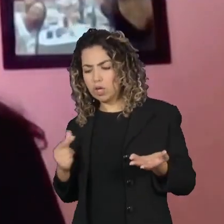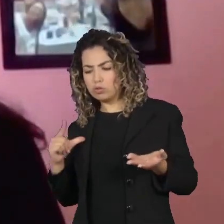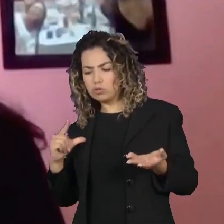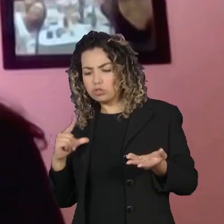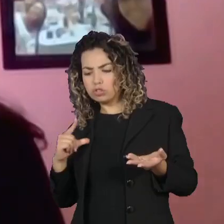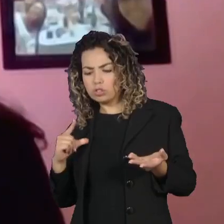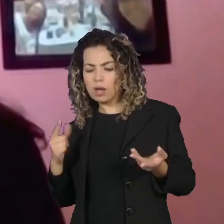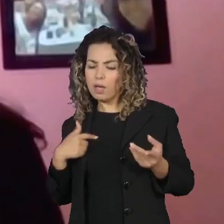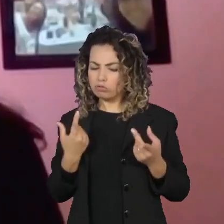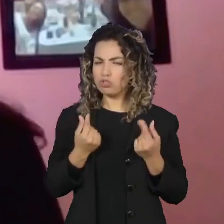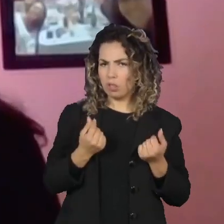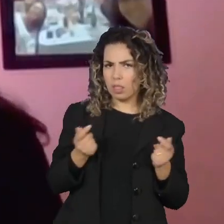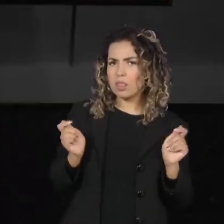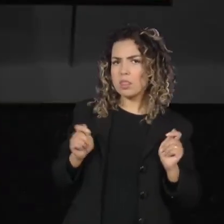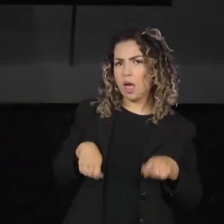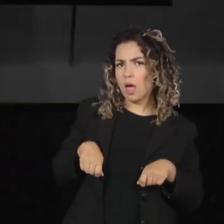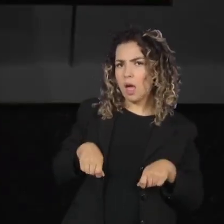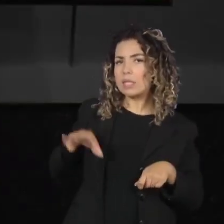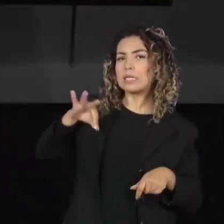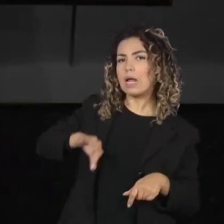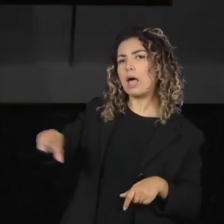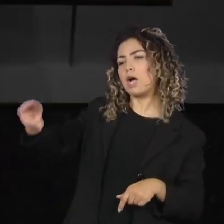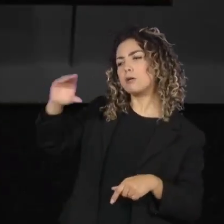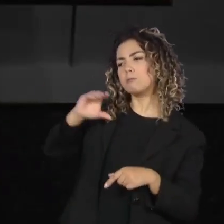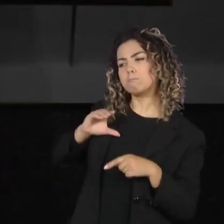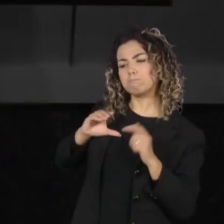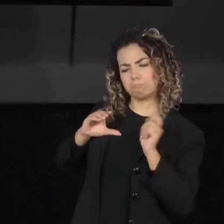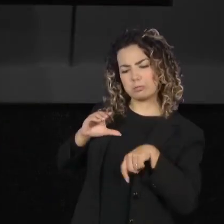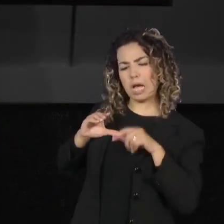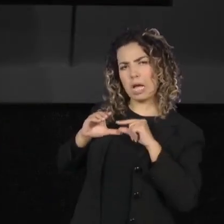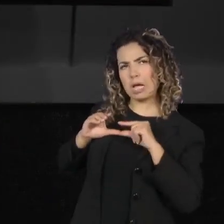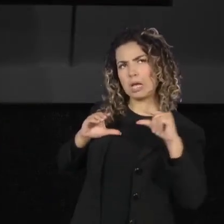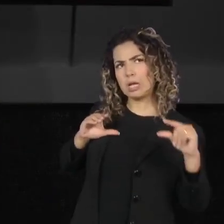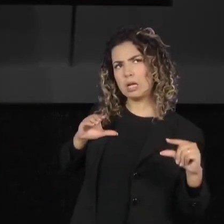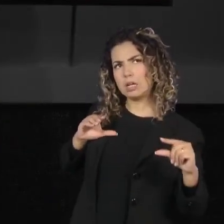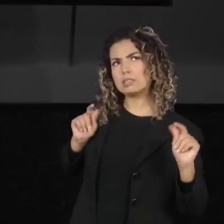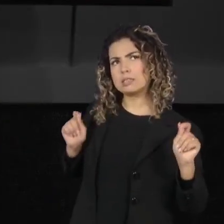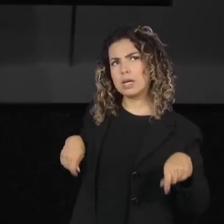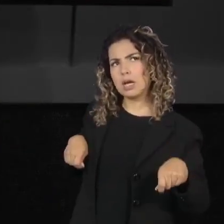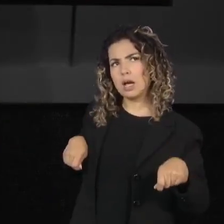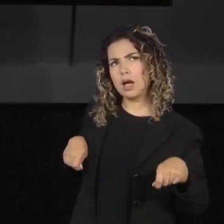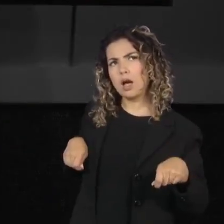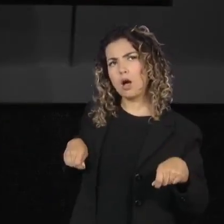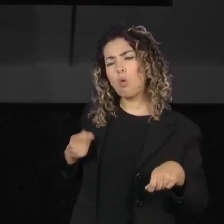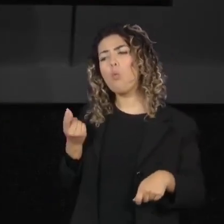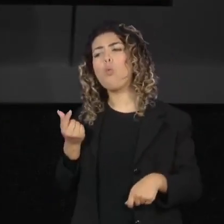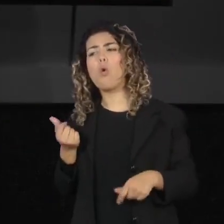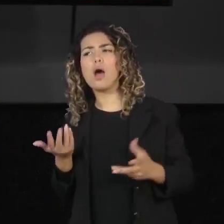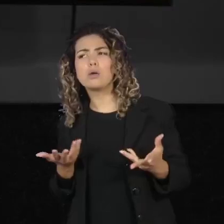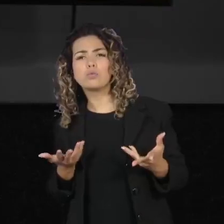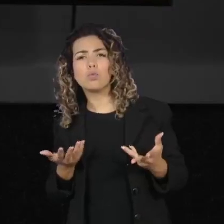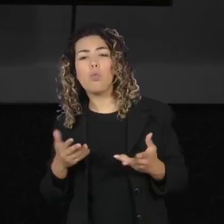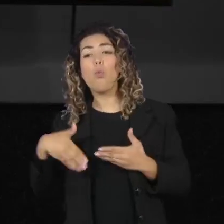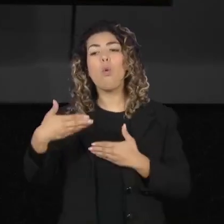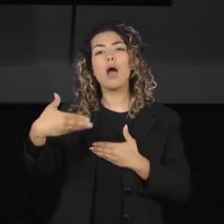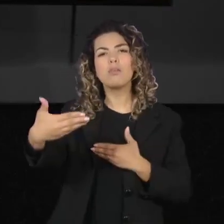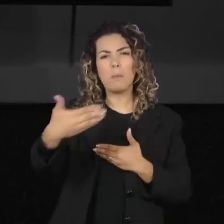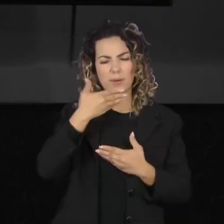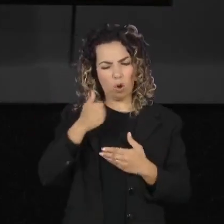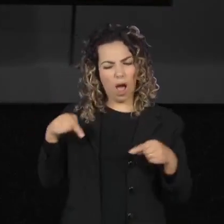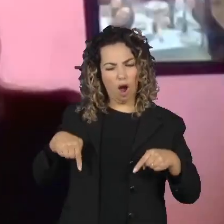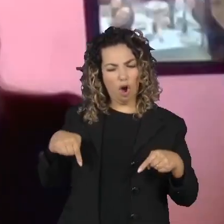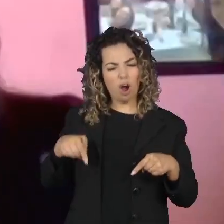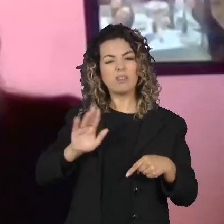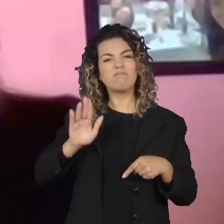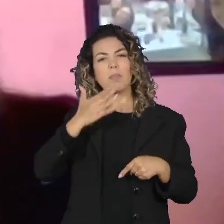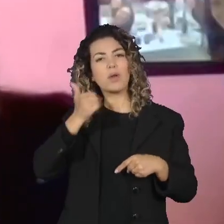minhas condições financeiras, eu já fiz um levantamento de quanto, como, que momento que eu vou fazer isso, se agora